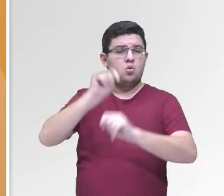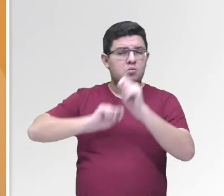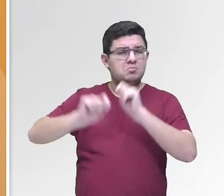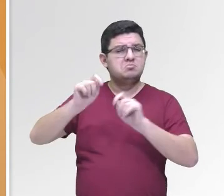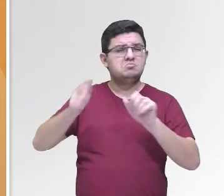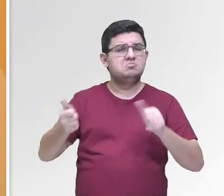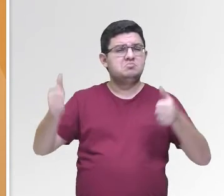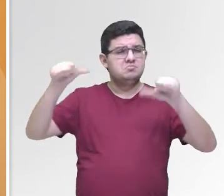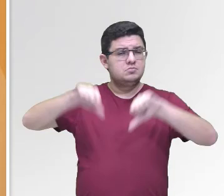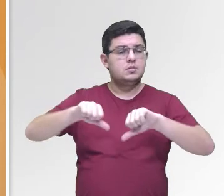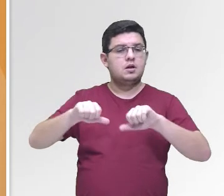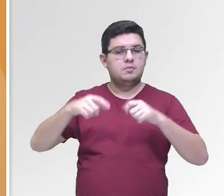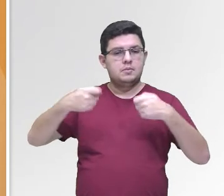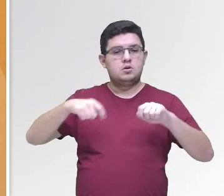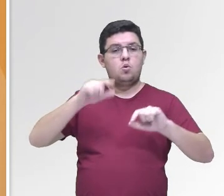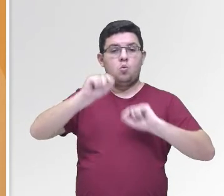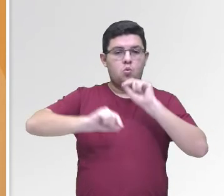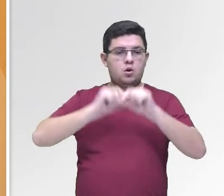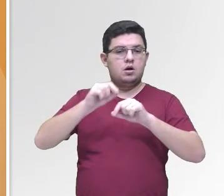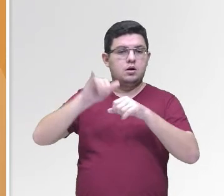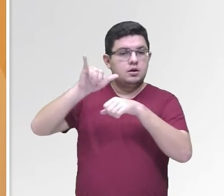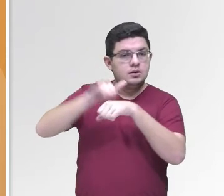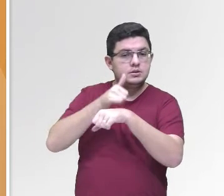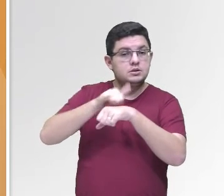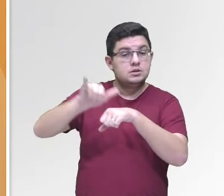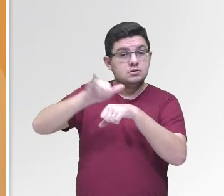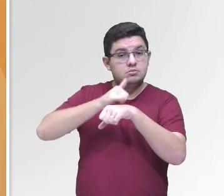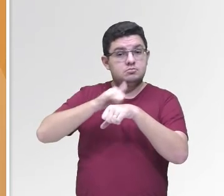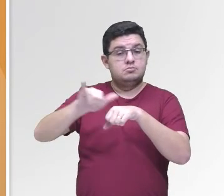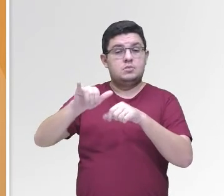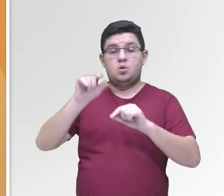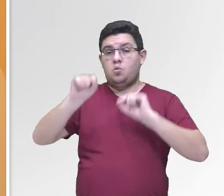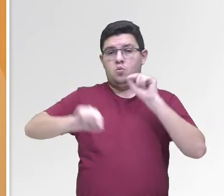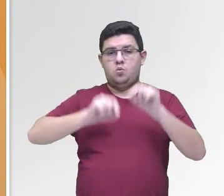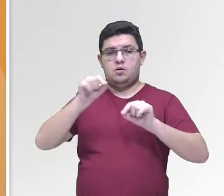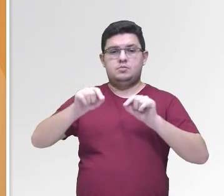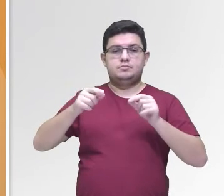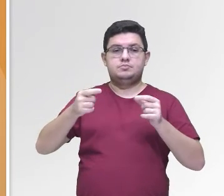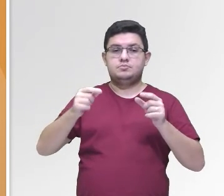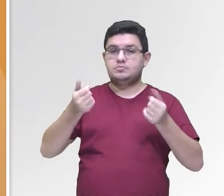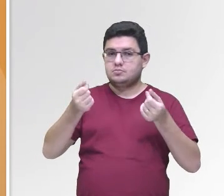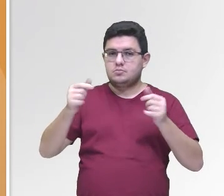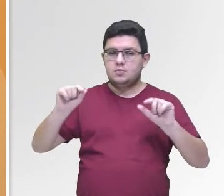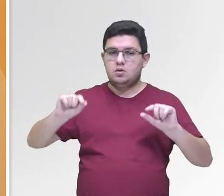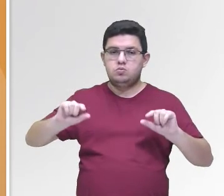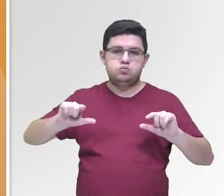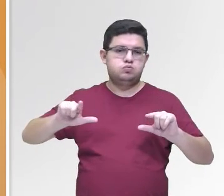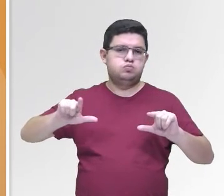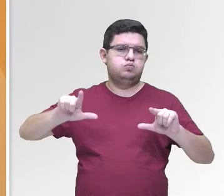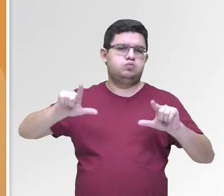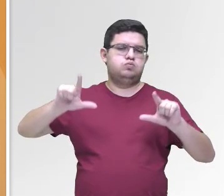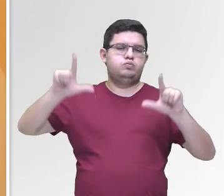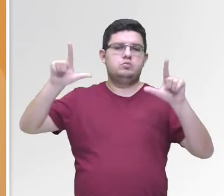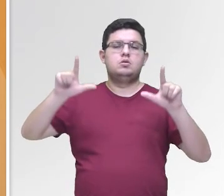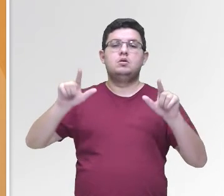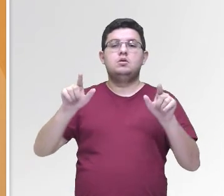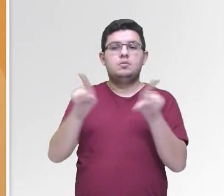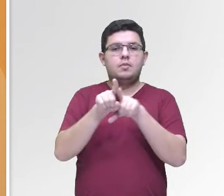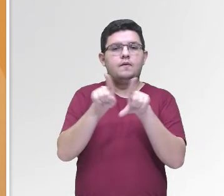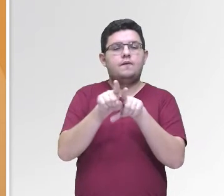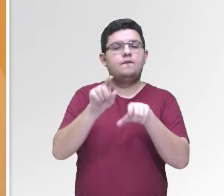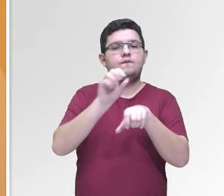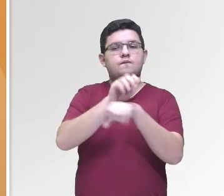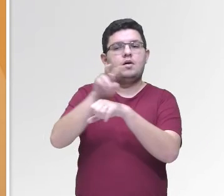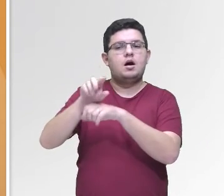era preciso buscar estratégias para ter crescimento e emprego para que movimentasse